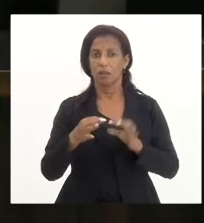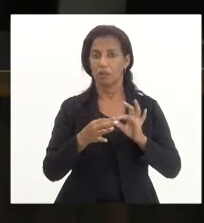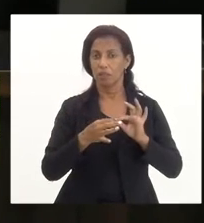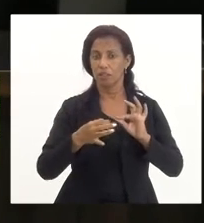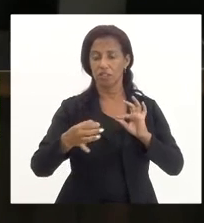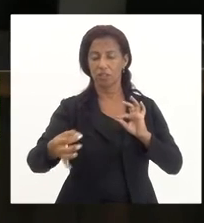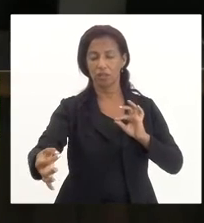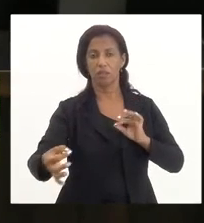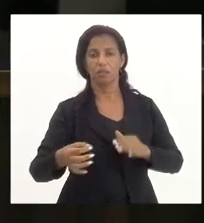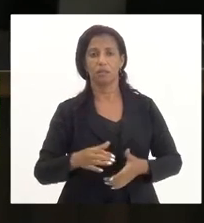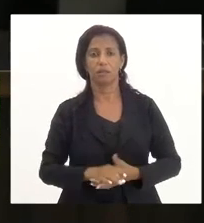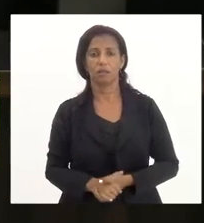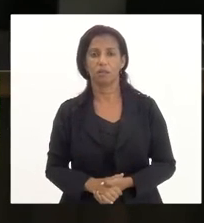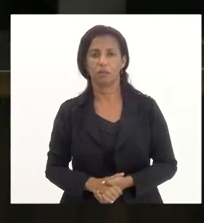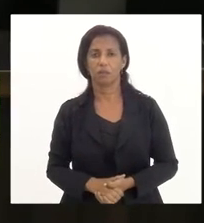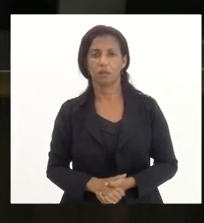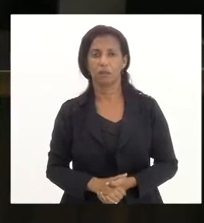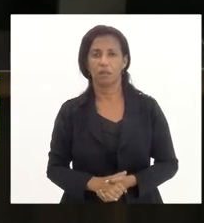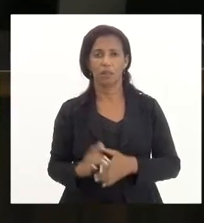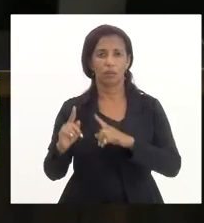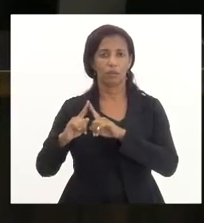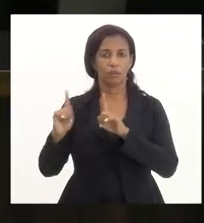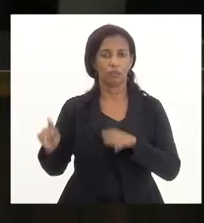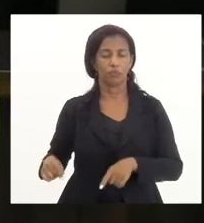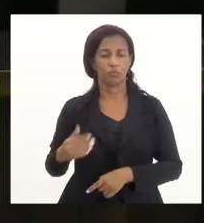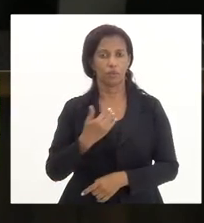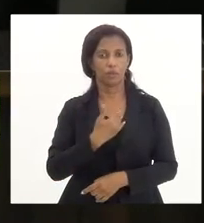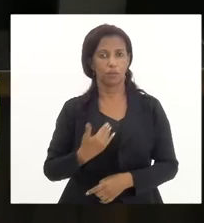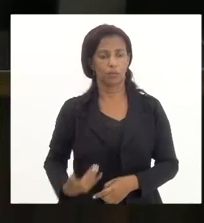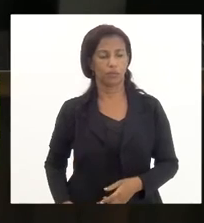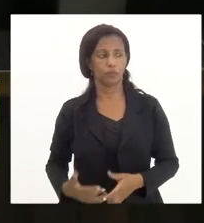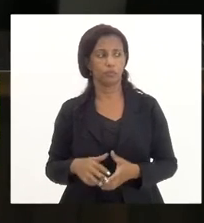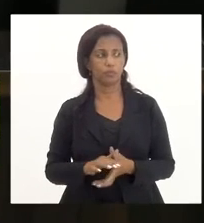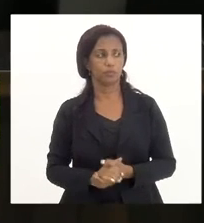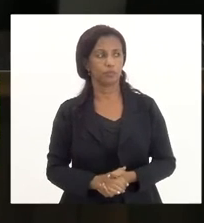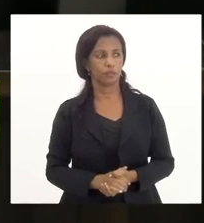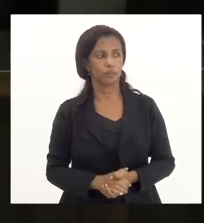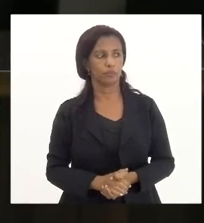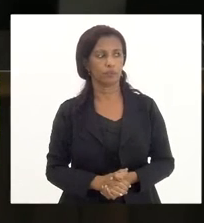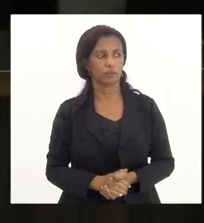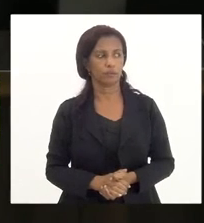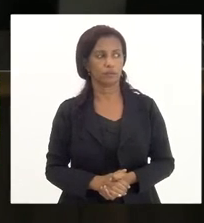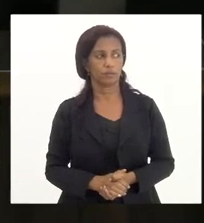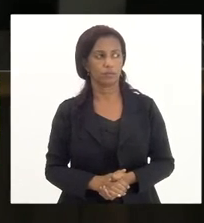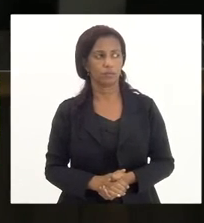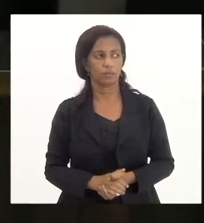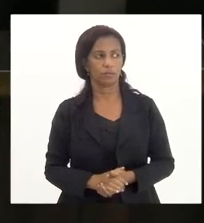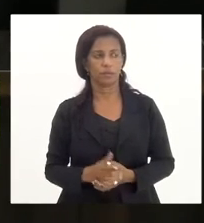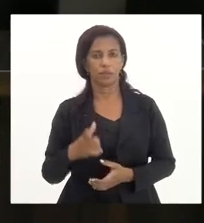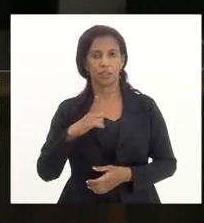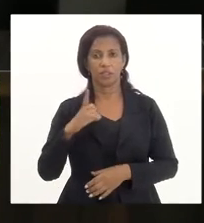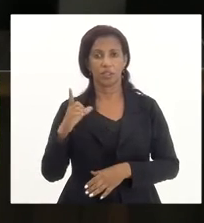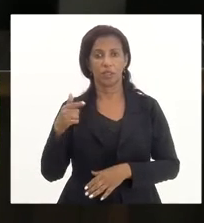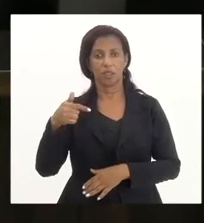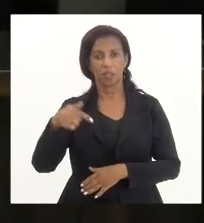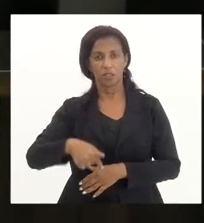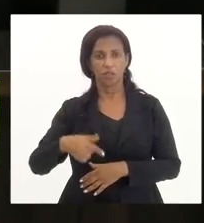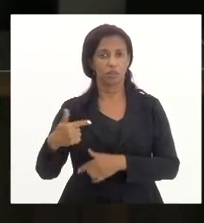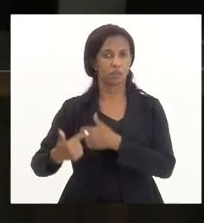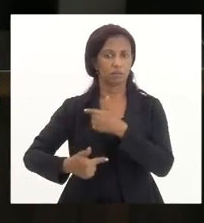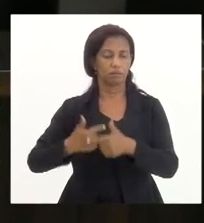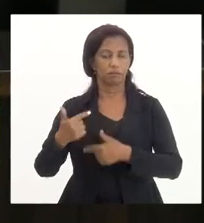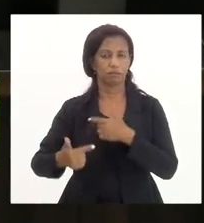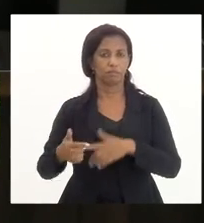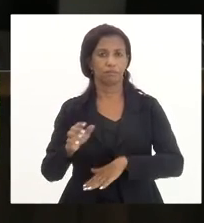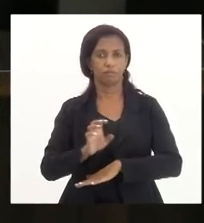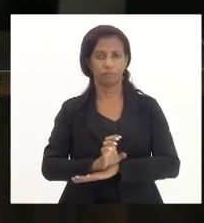estender ao funcionalismo público que está atuando no